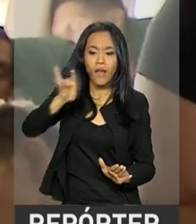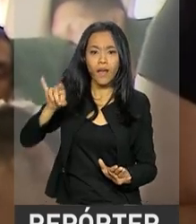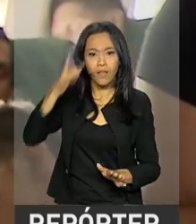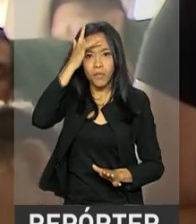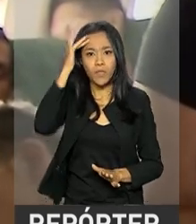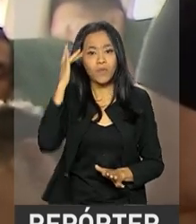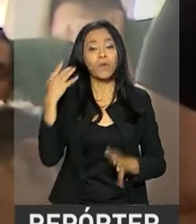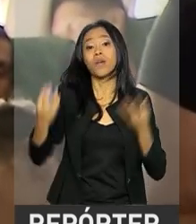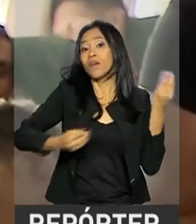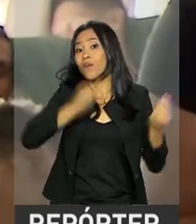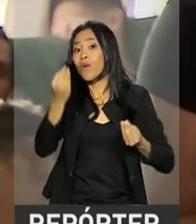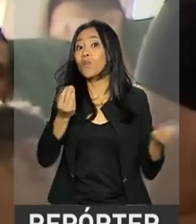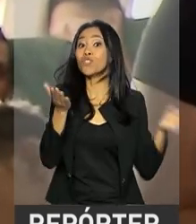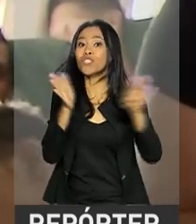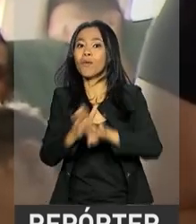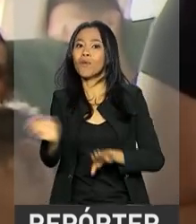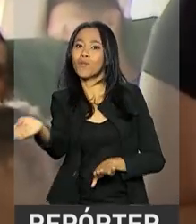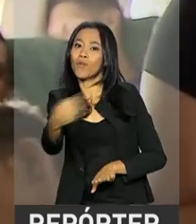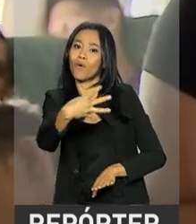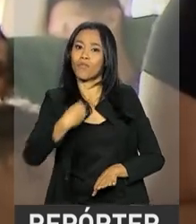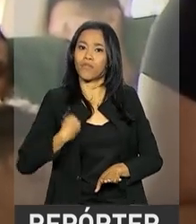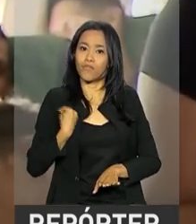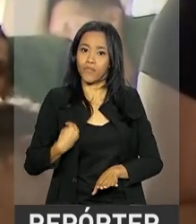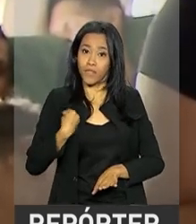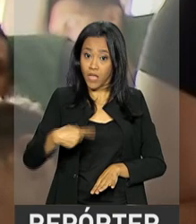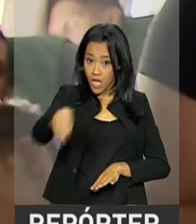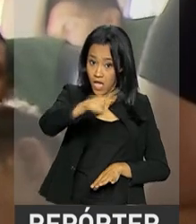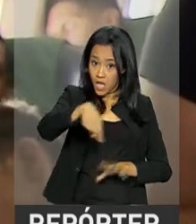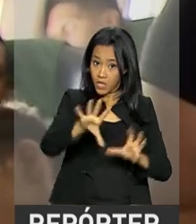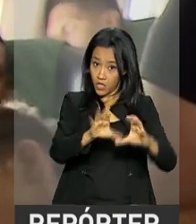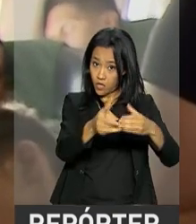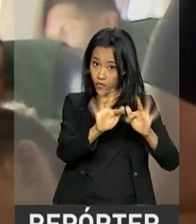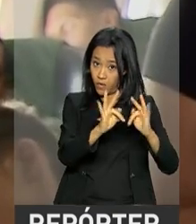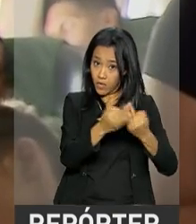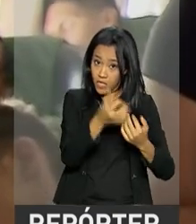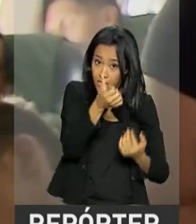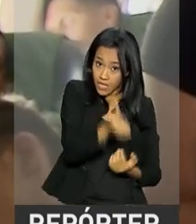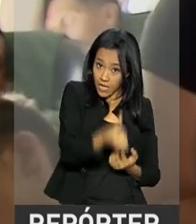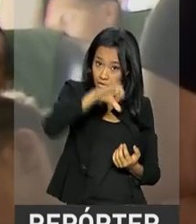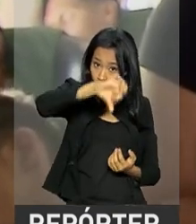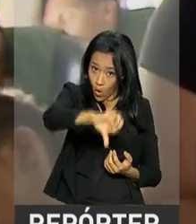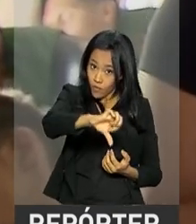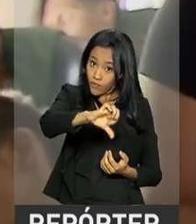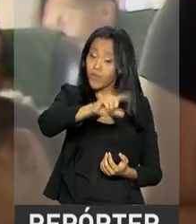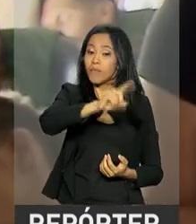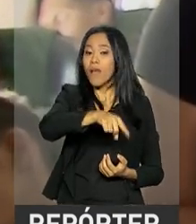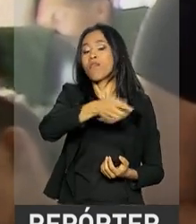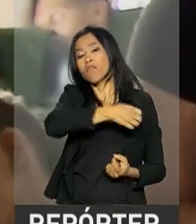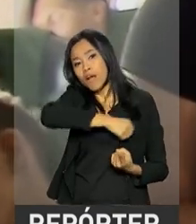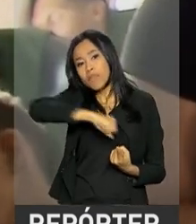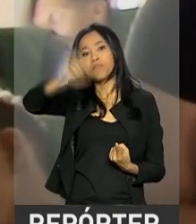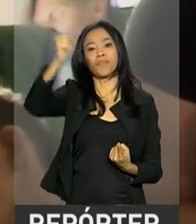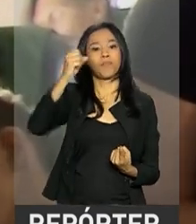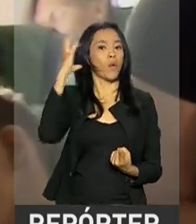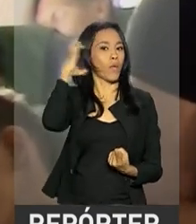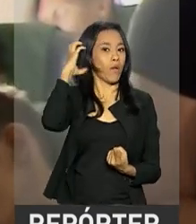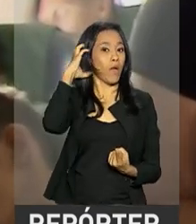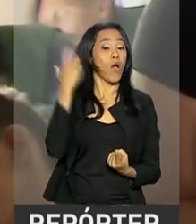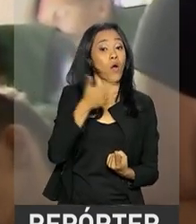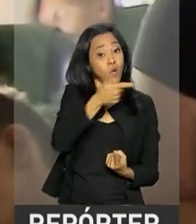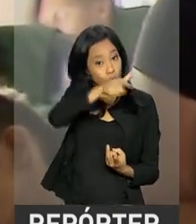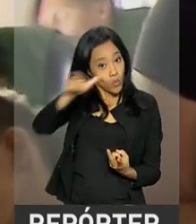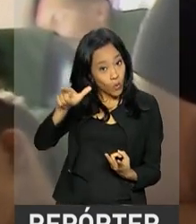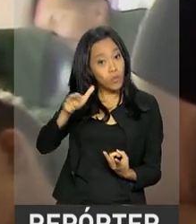primeiros passos em uma nova vida. Os que estão em família, 69 no total, vão para Cuiabá. O